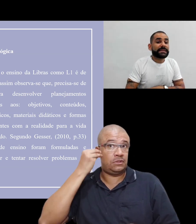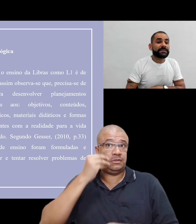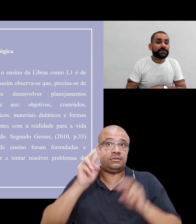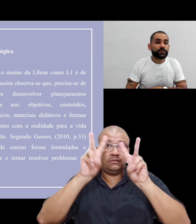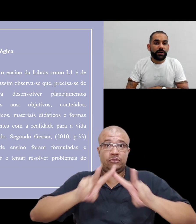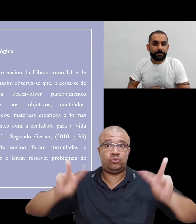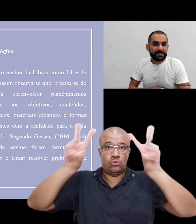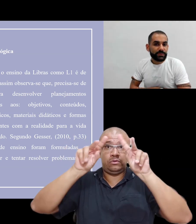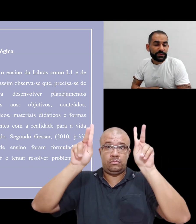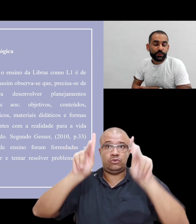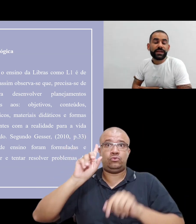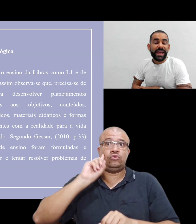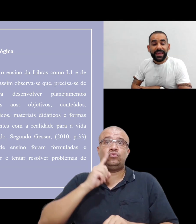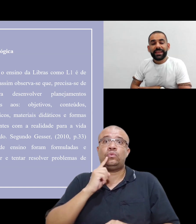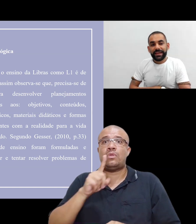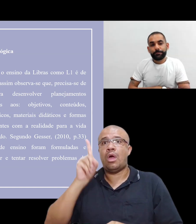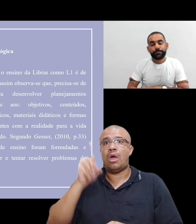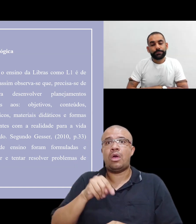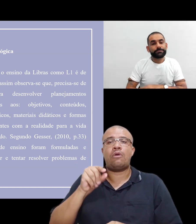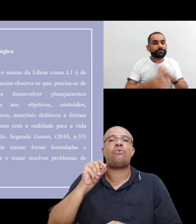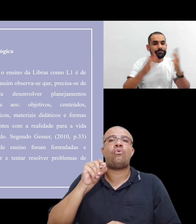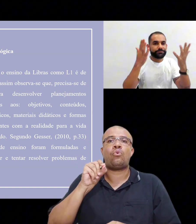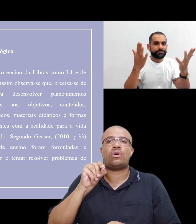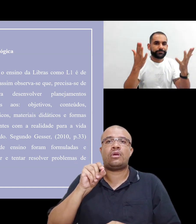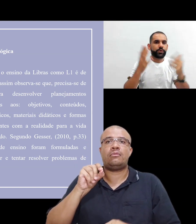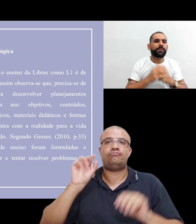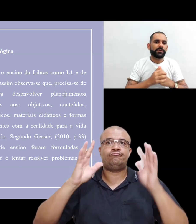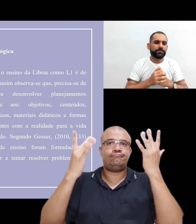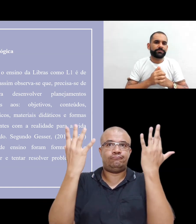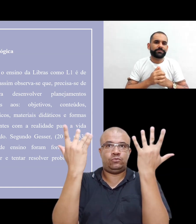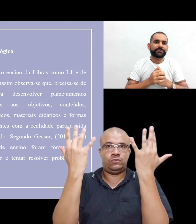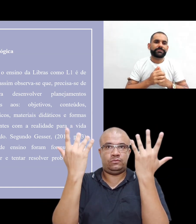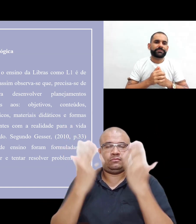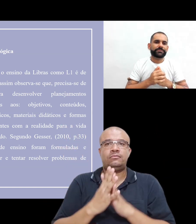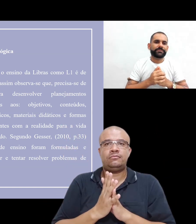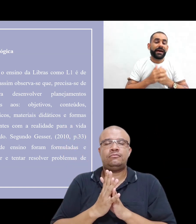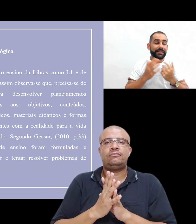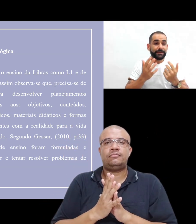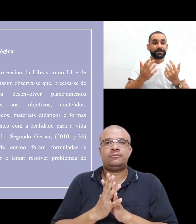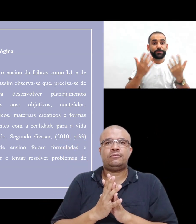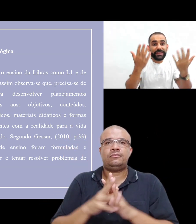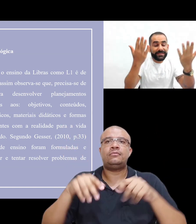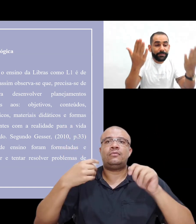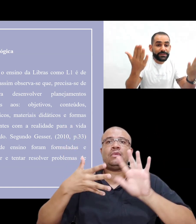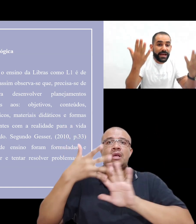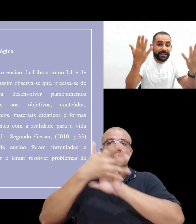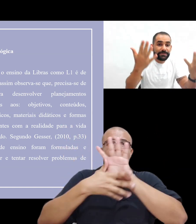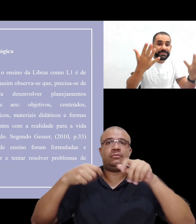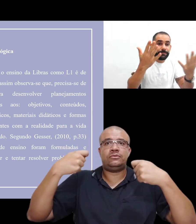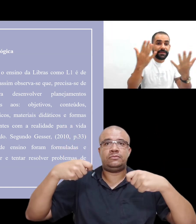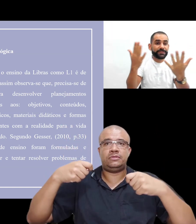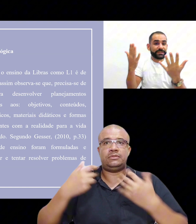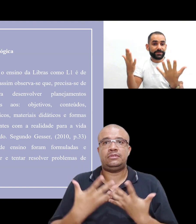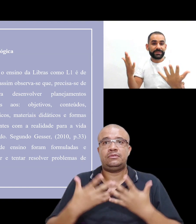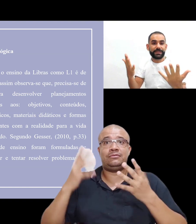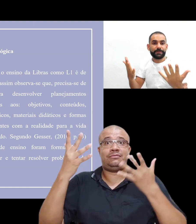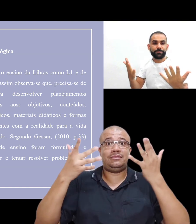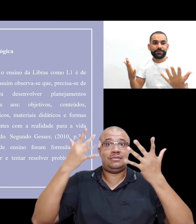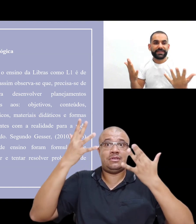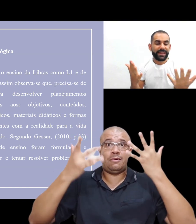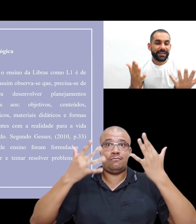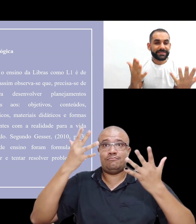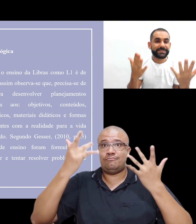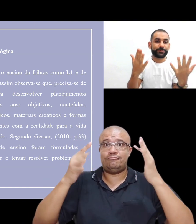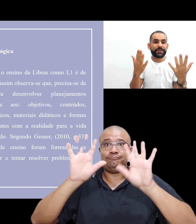A experiência visual da pessoa surda, ela é com a mão. A Libras, porque a Libras depende disso daqui